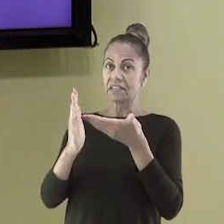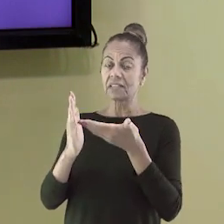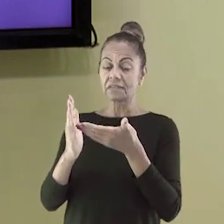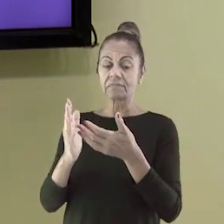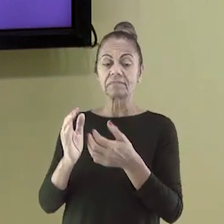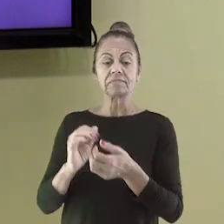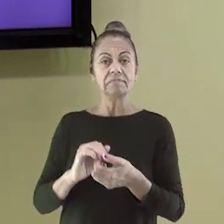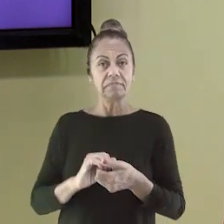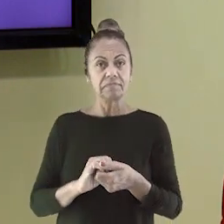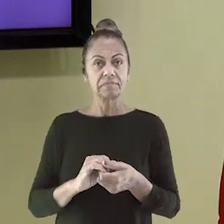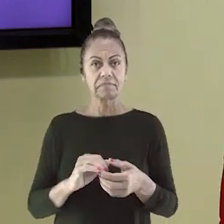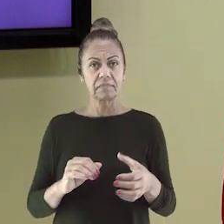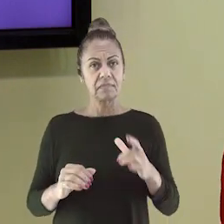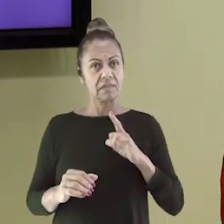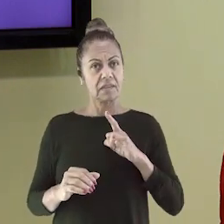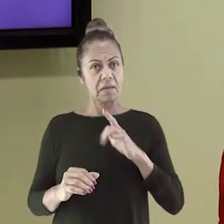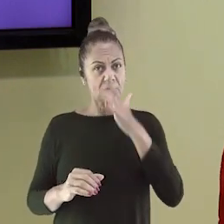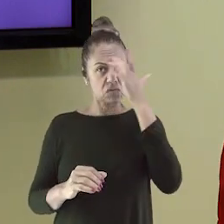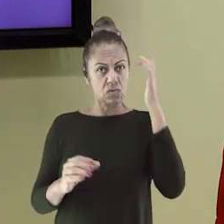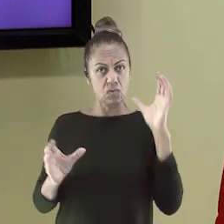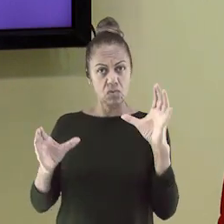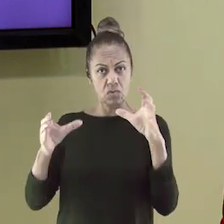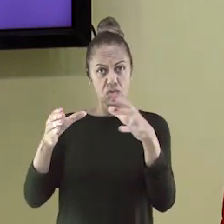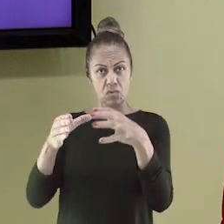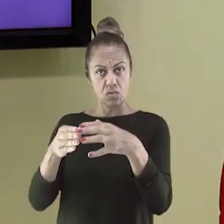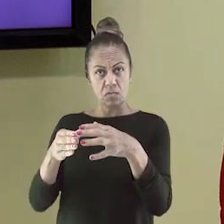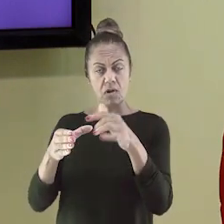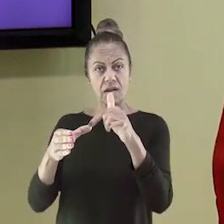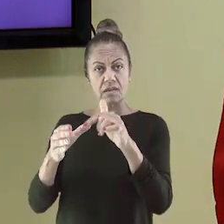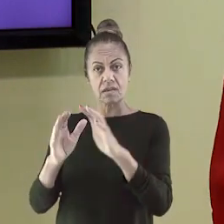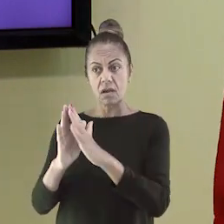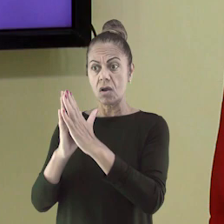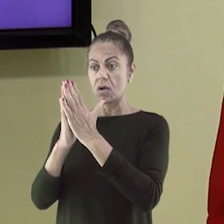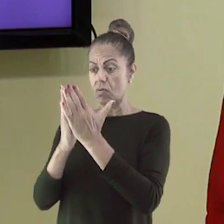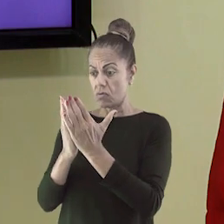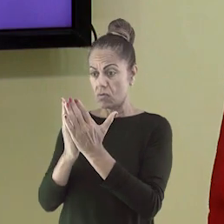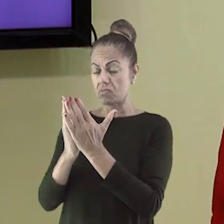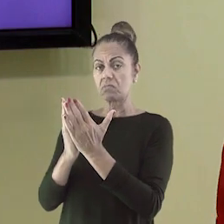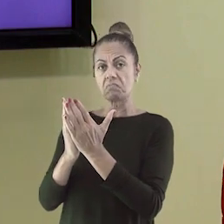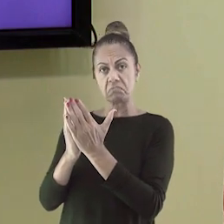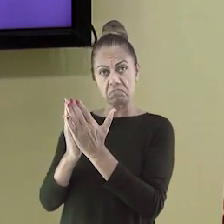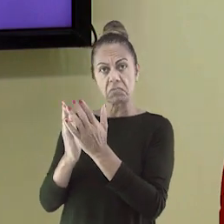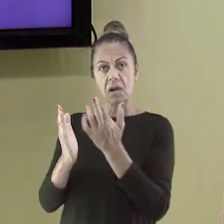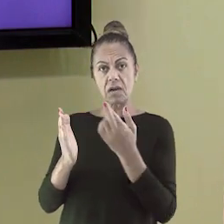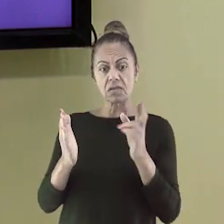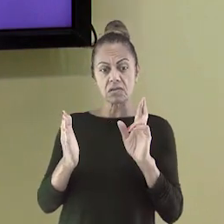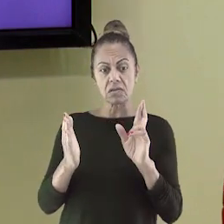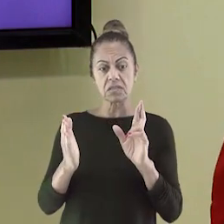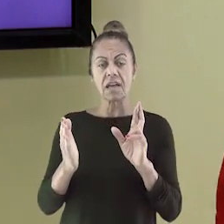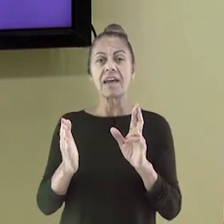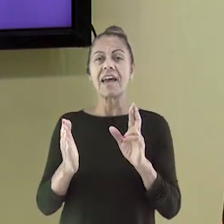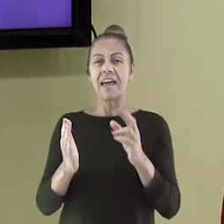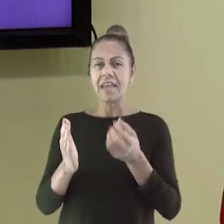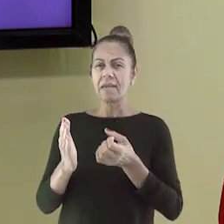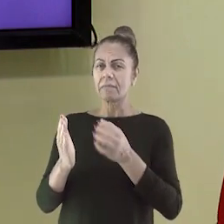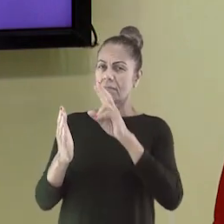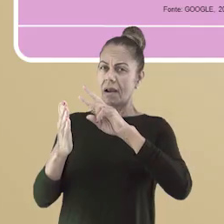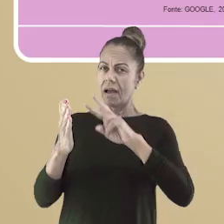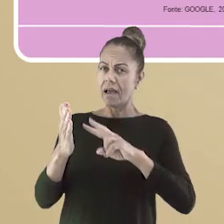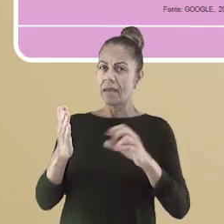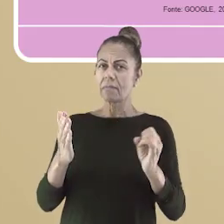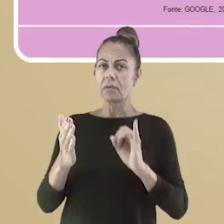eles e ao grupo que os considera sagrados é essencial para a convivência